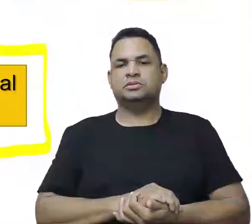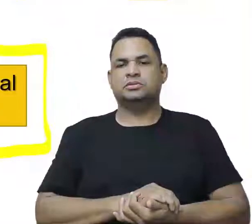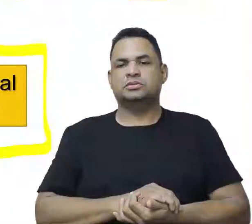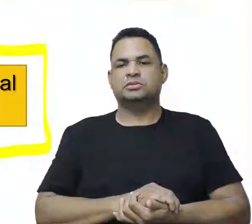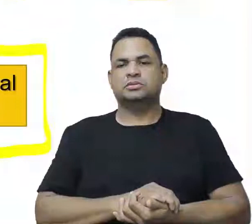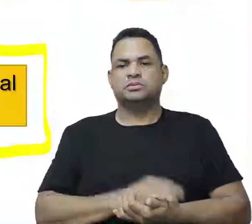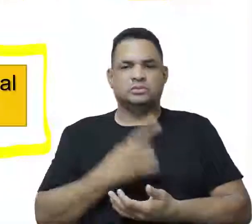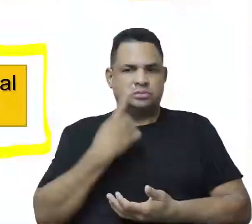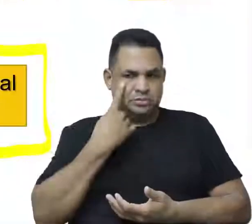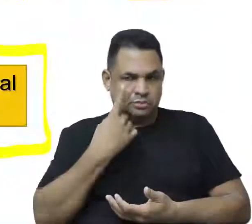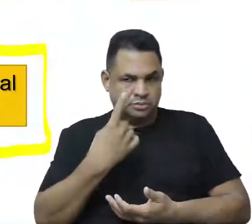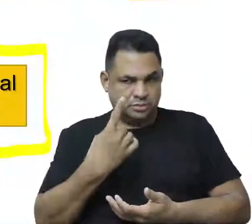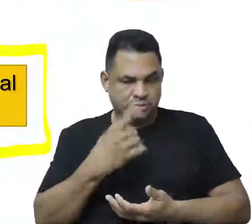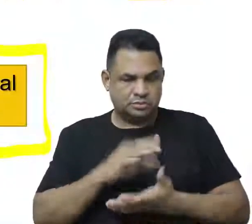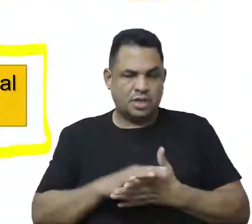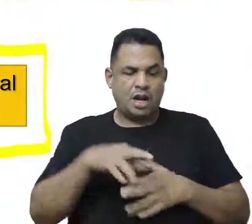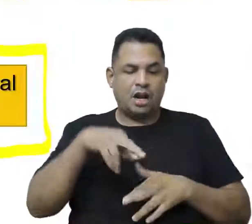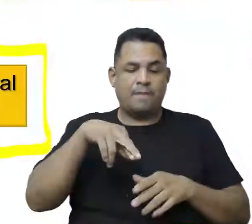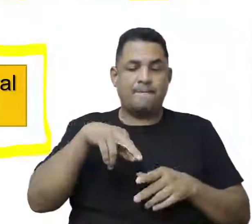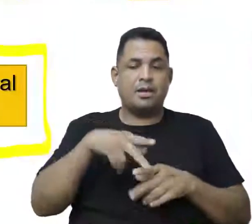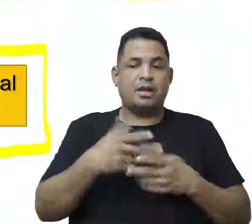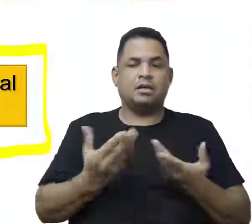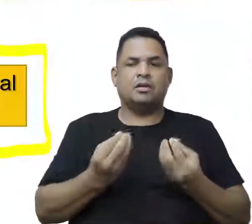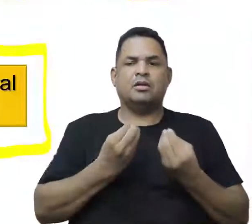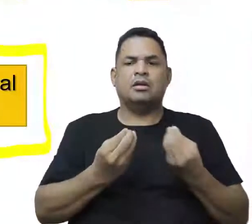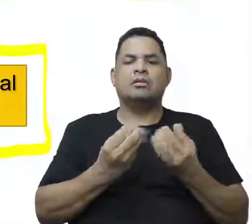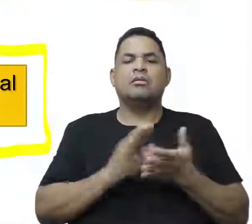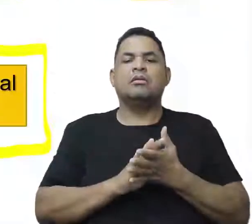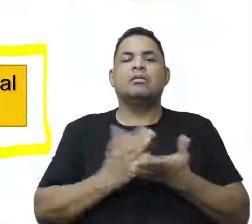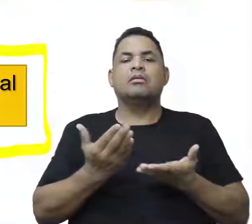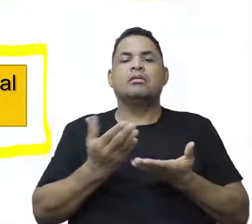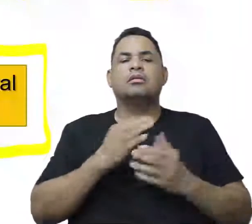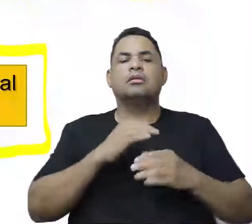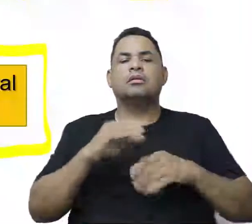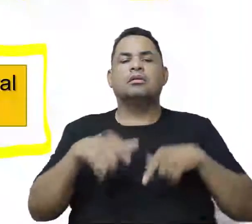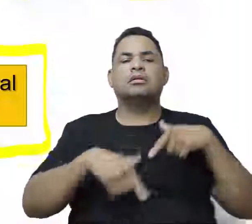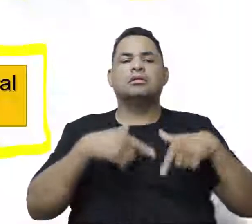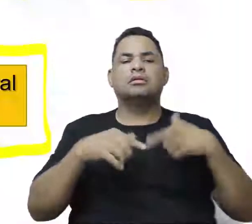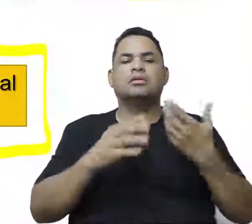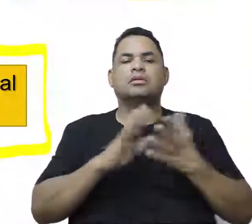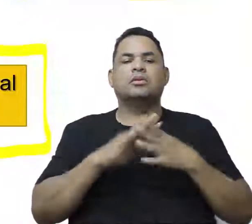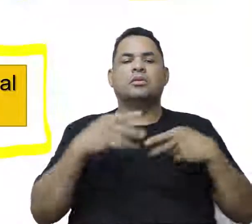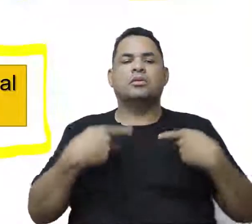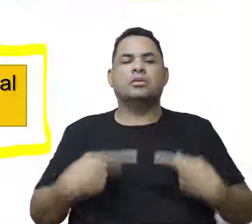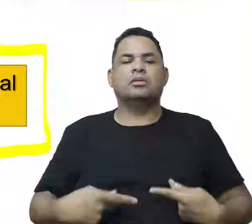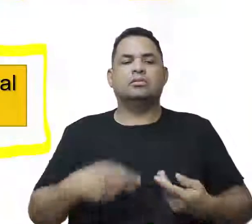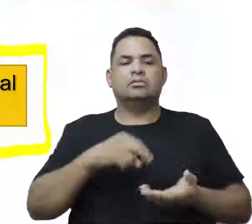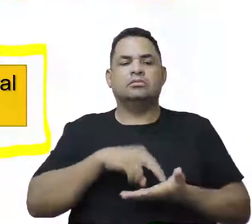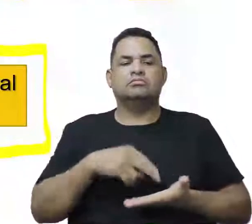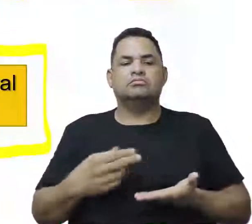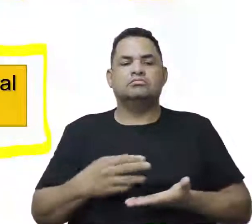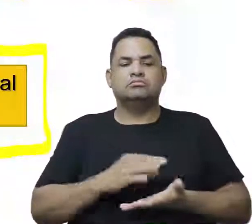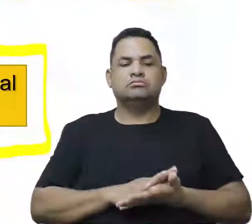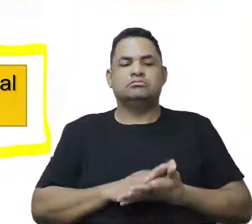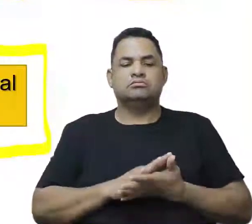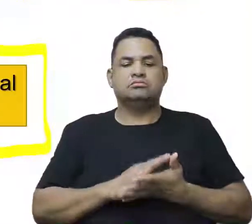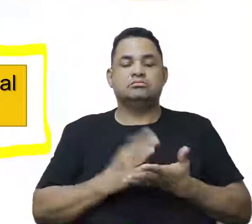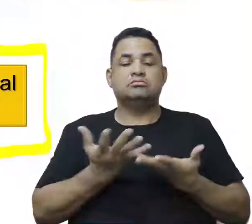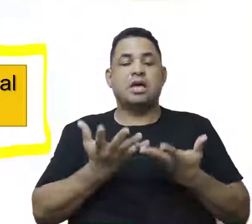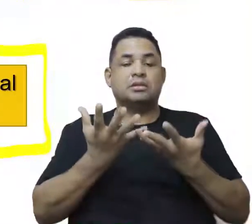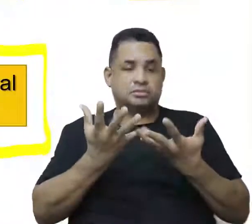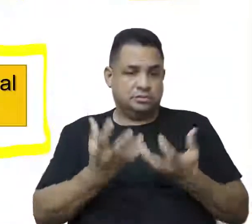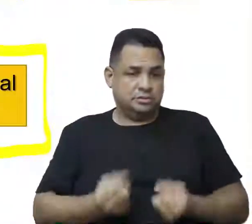tronco, a gente observa a posição das pernas. Que mensagem que ele trabalha em relação ao corpo? Ele está inclinado, ele está aceitando